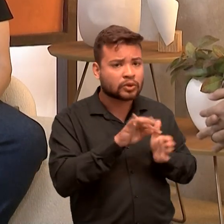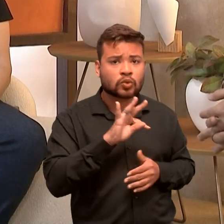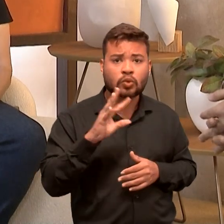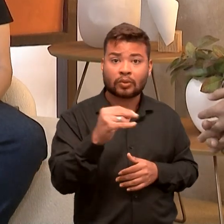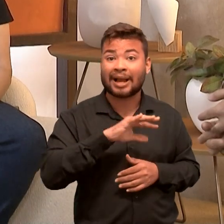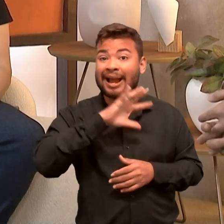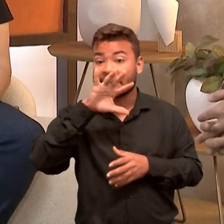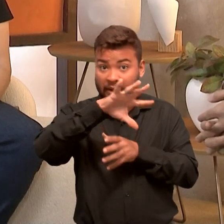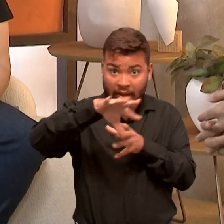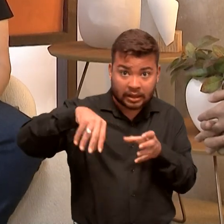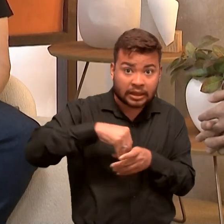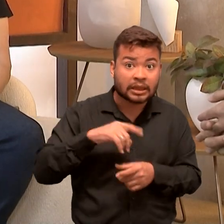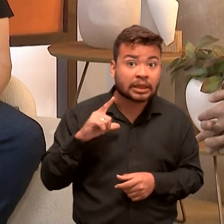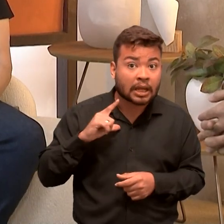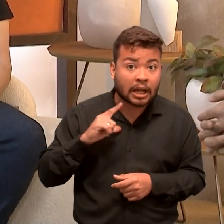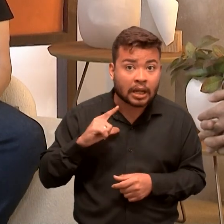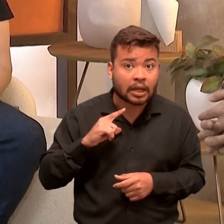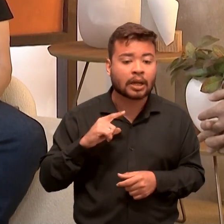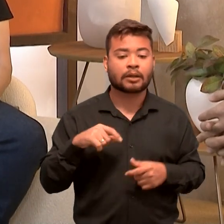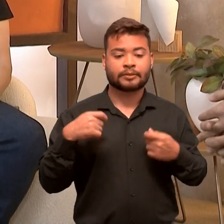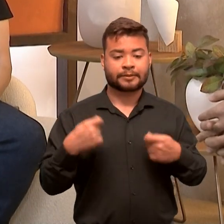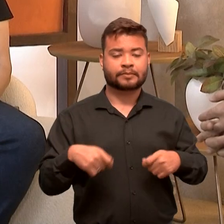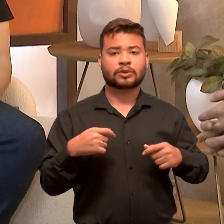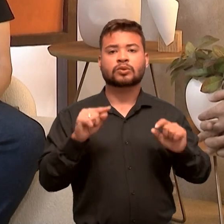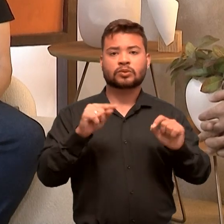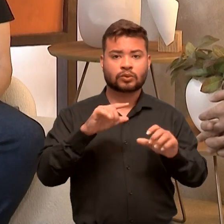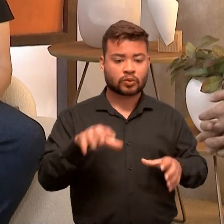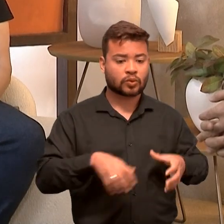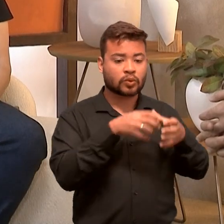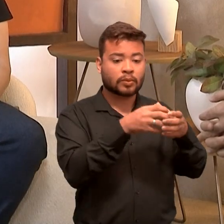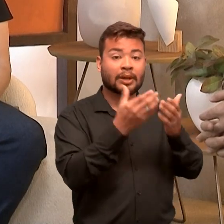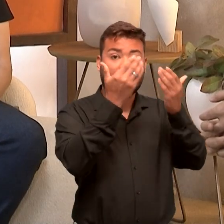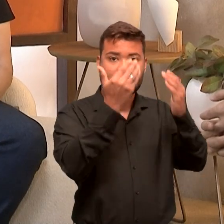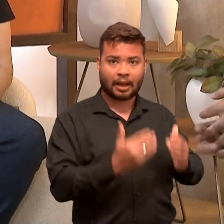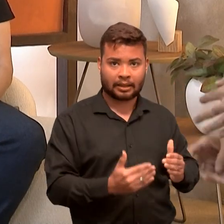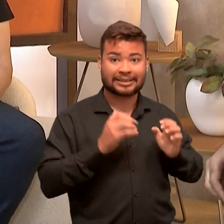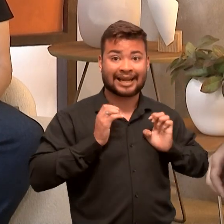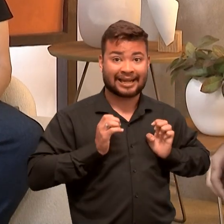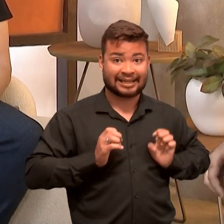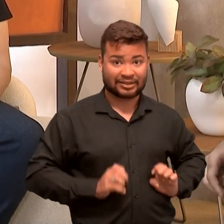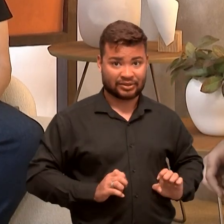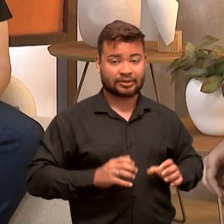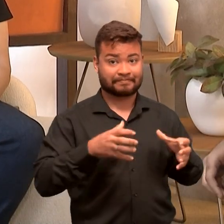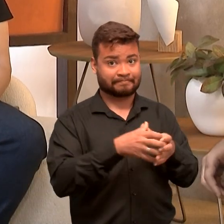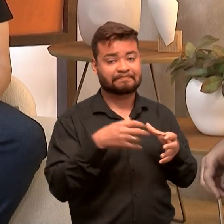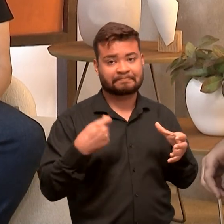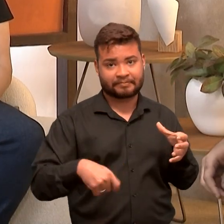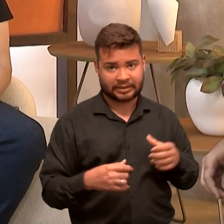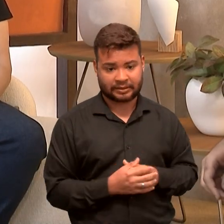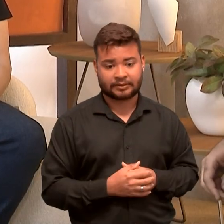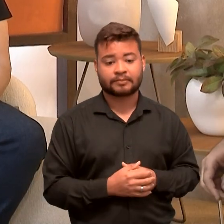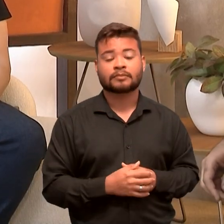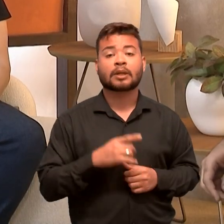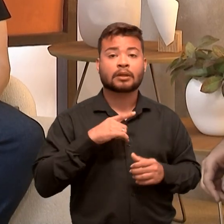animais era submetido à necessidade de análise pelo Comitê de Ética. Então, se instituiu o Comitê de Ética